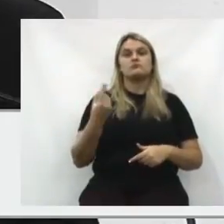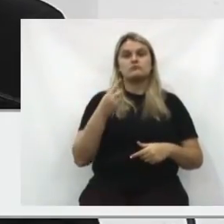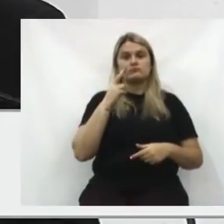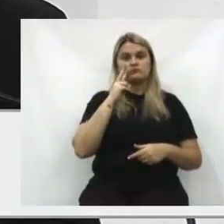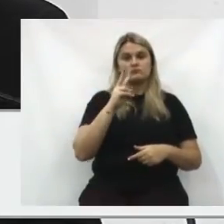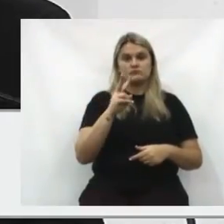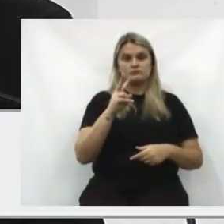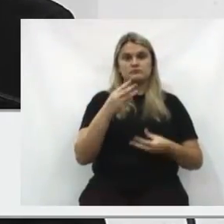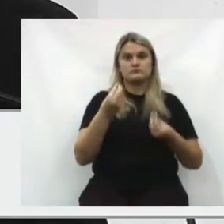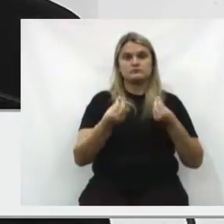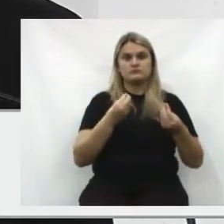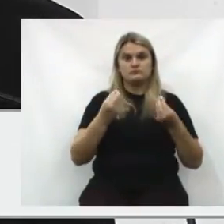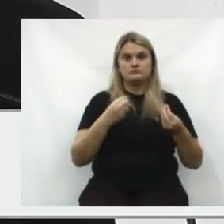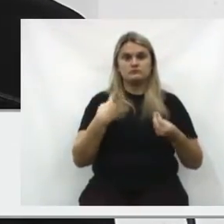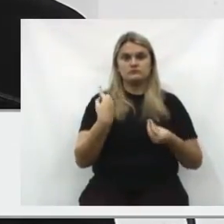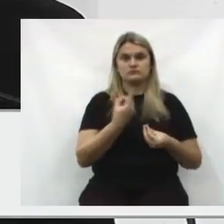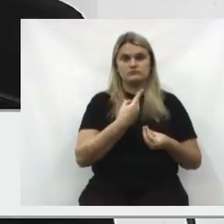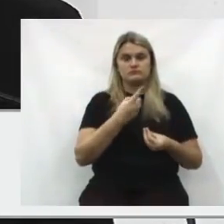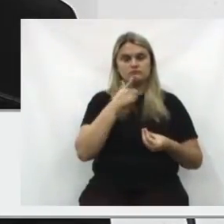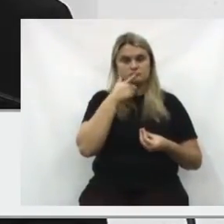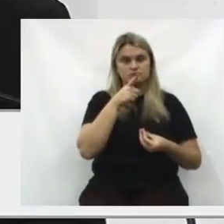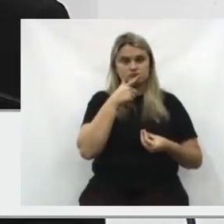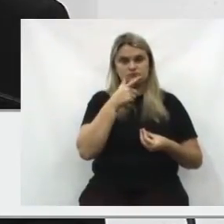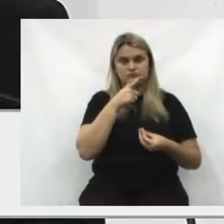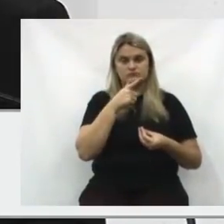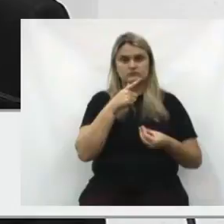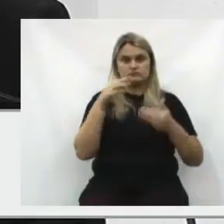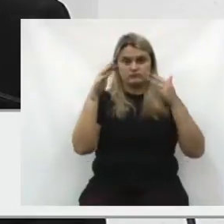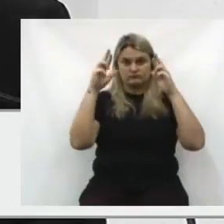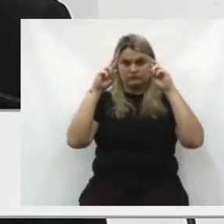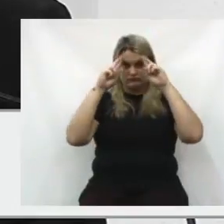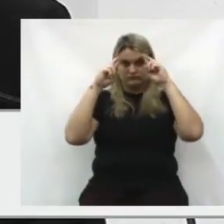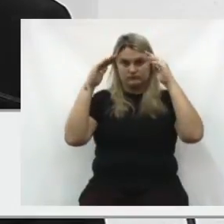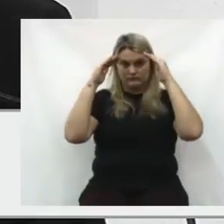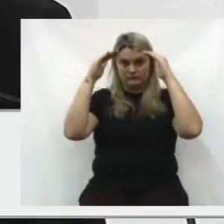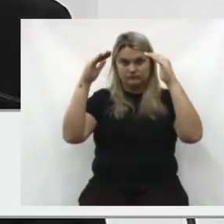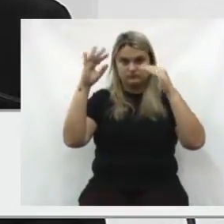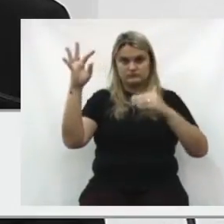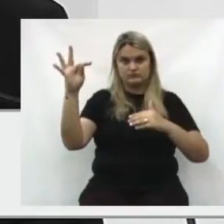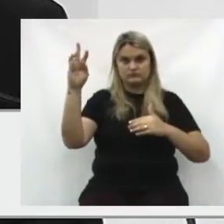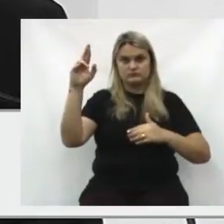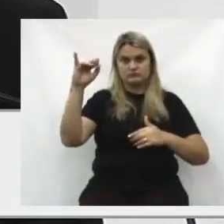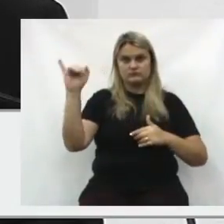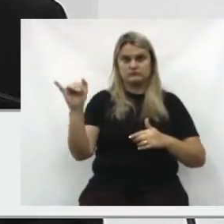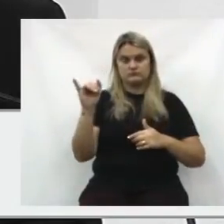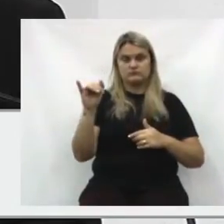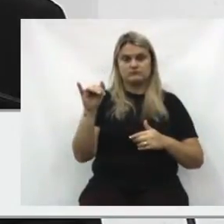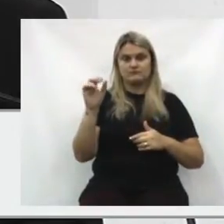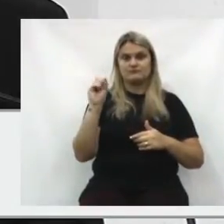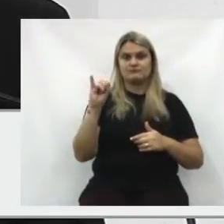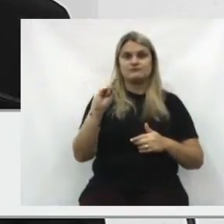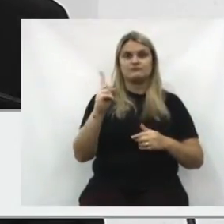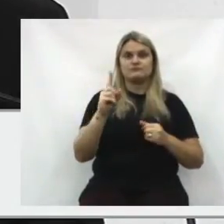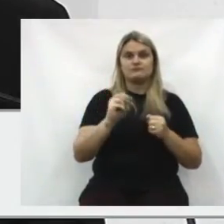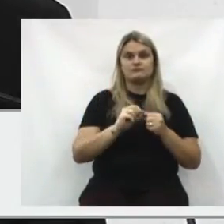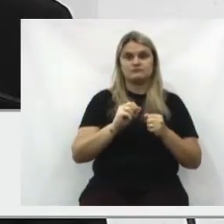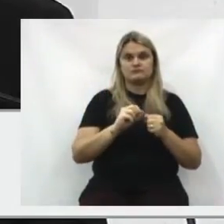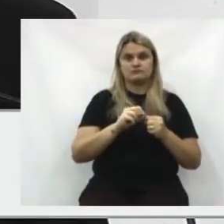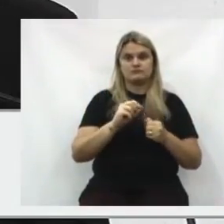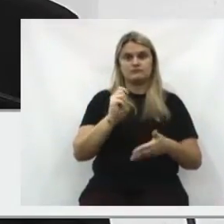50%. Então, vocês vejam como que nós vamos dar conta de atender o Tribunal de Contas sem